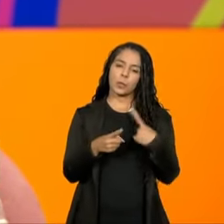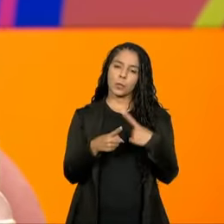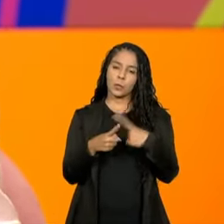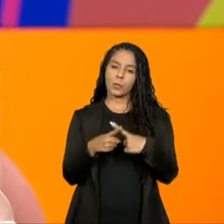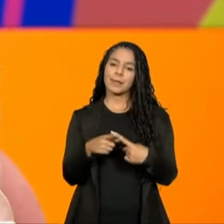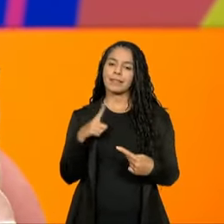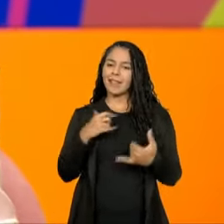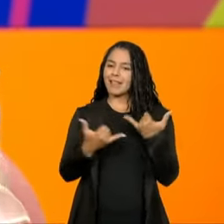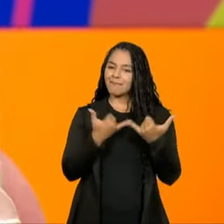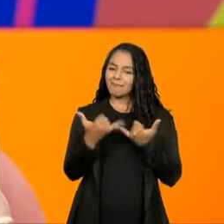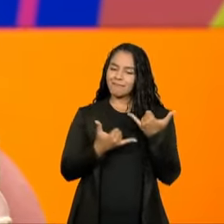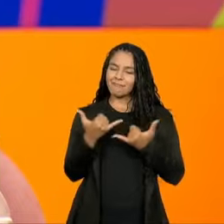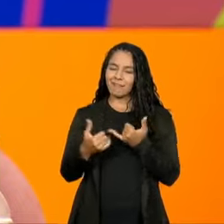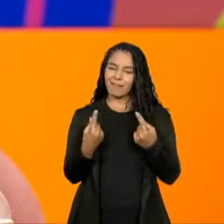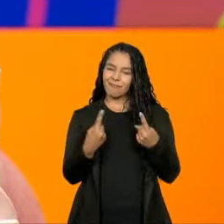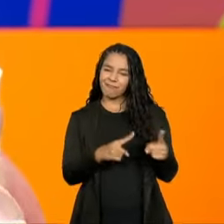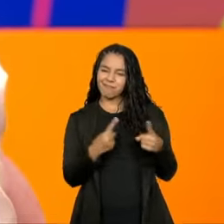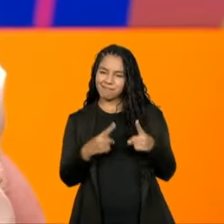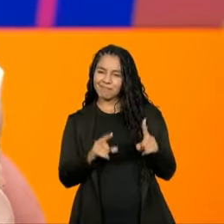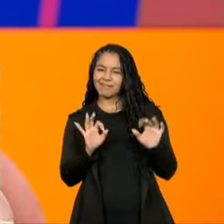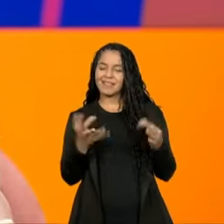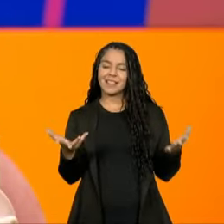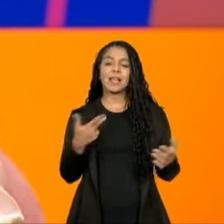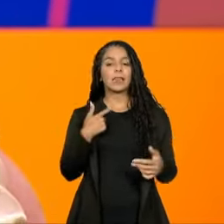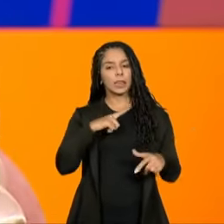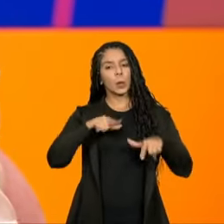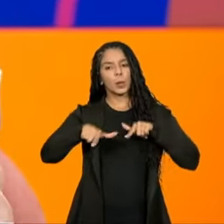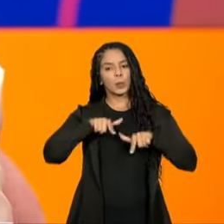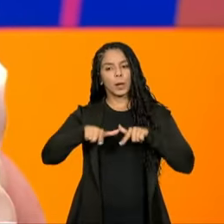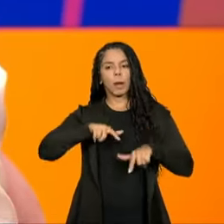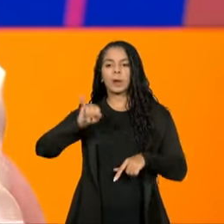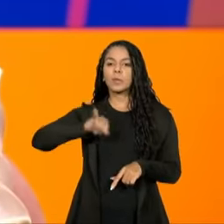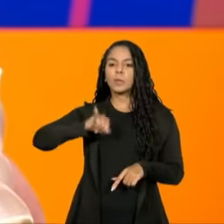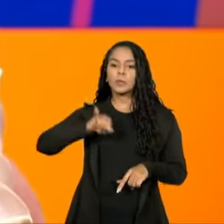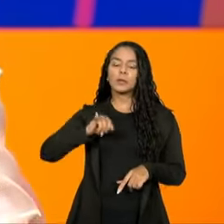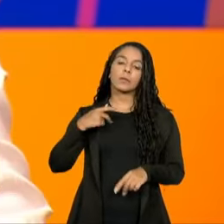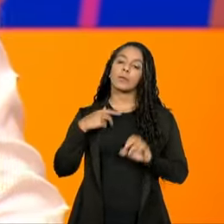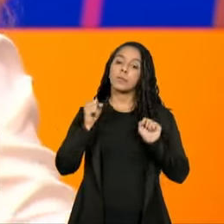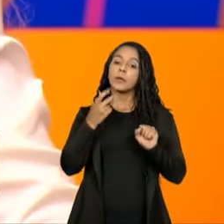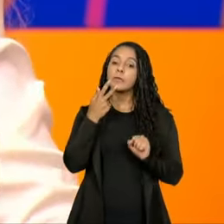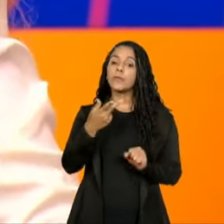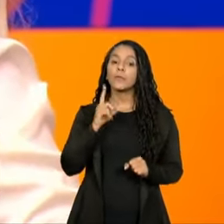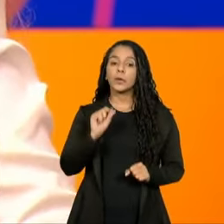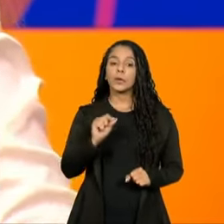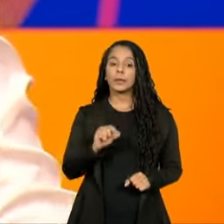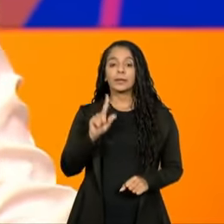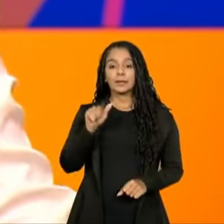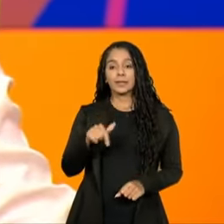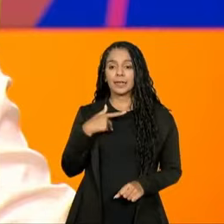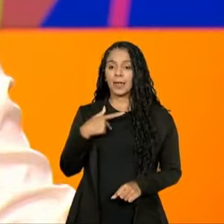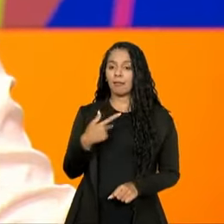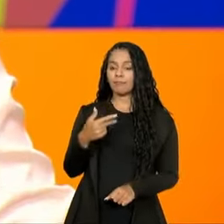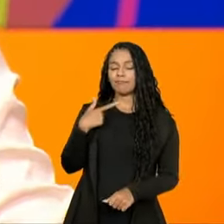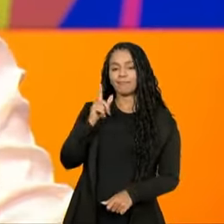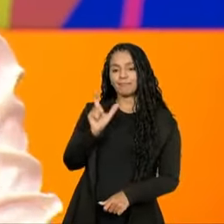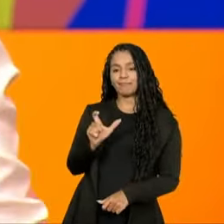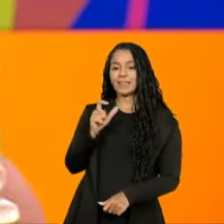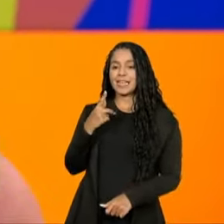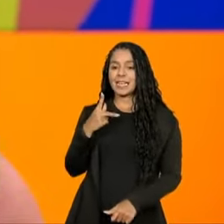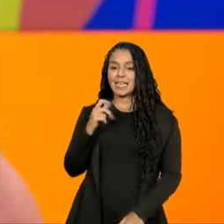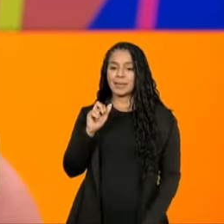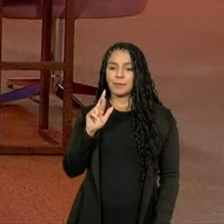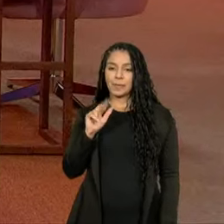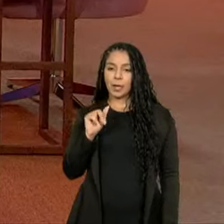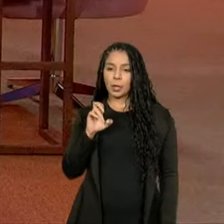até tem uma brincadeira jocosa, assim, cientificamente, tem um trabalho importante que brinca. Então, eu posso dizer que a hiperplasia prostática também é a doença do avô, já que faz